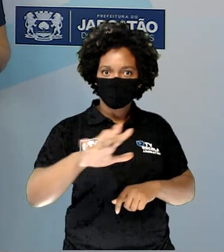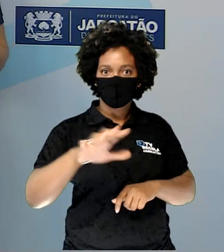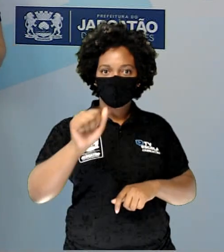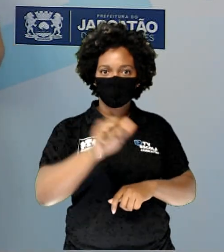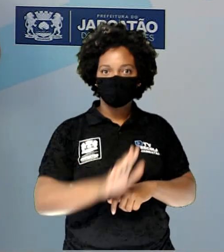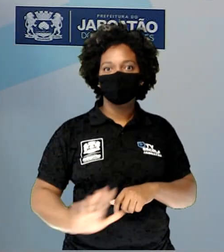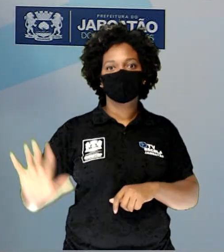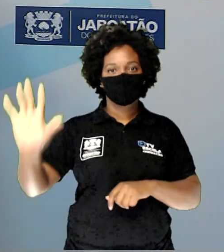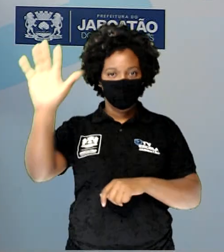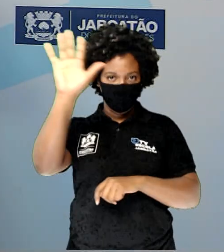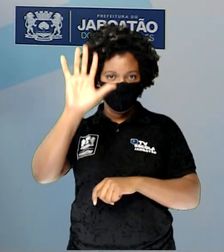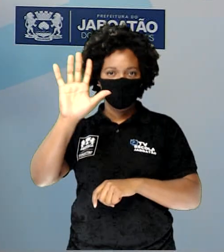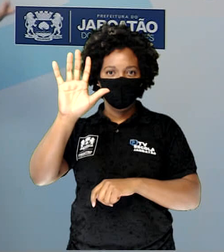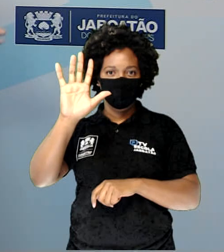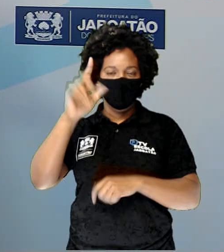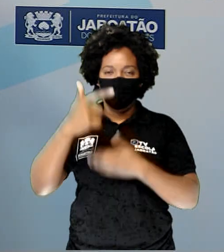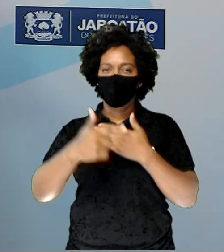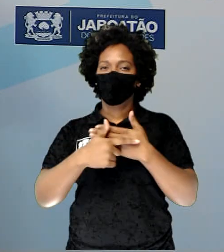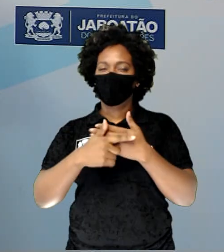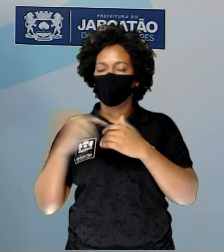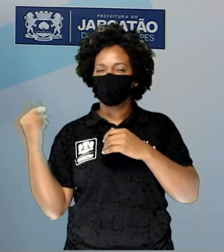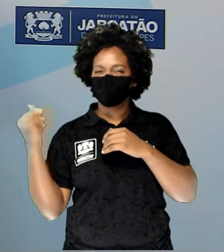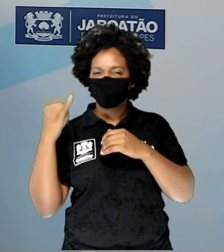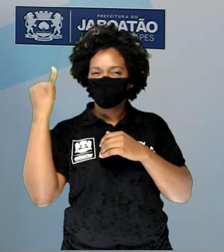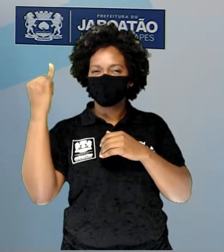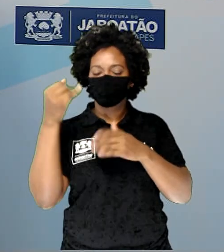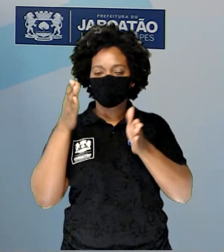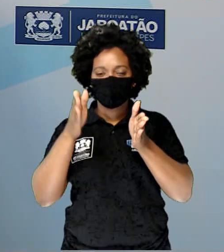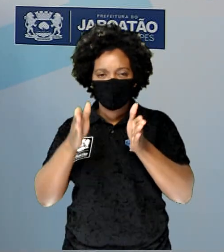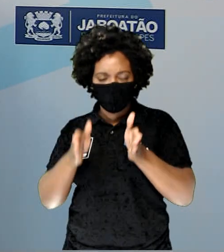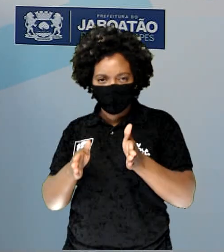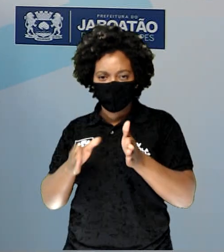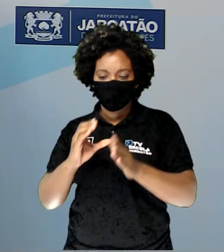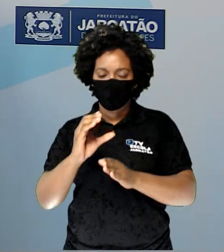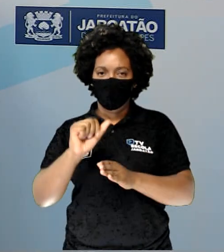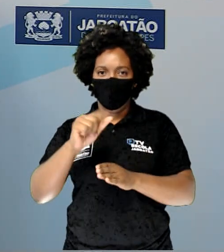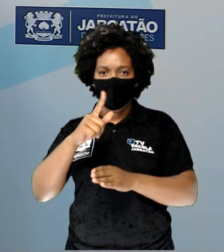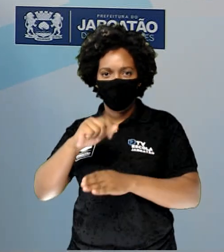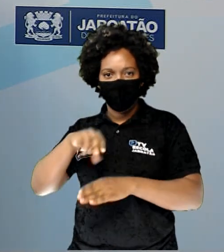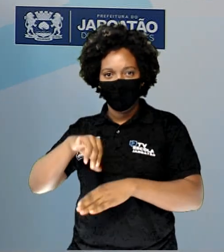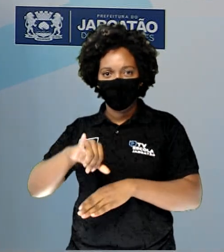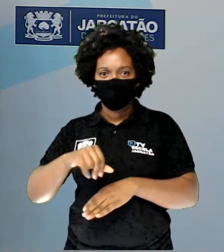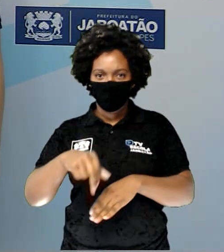nacional e tendo papel importante no período colonial.